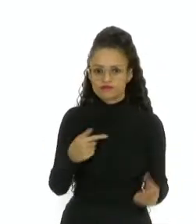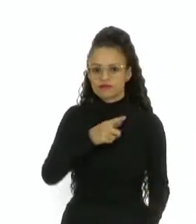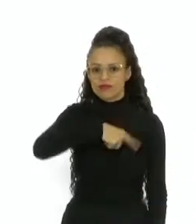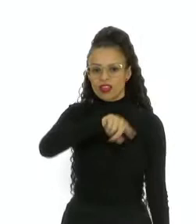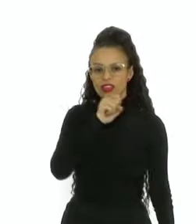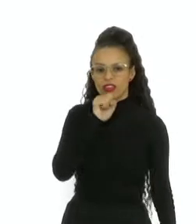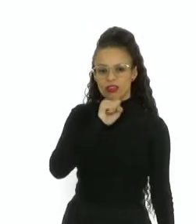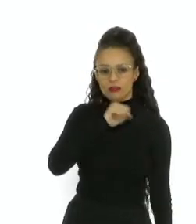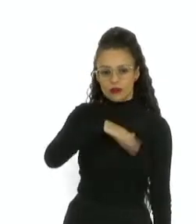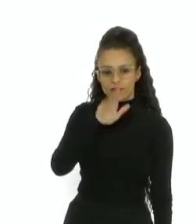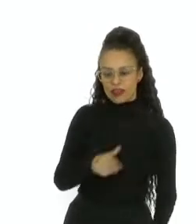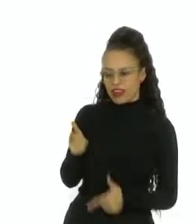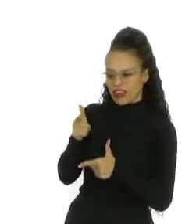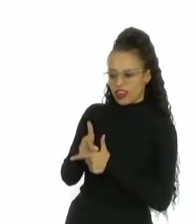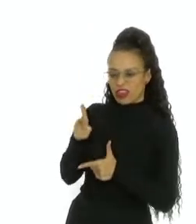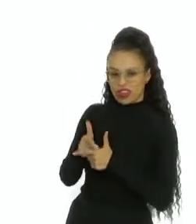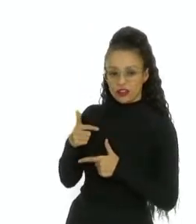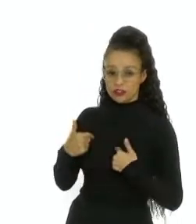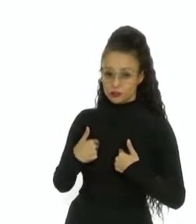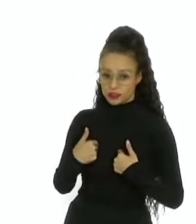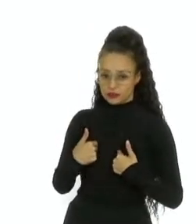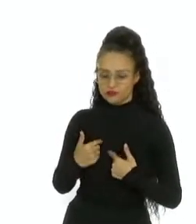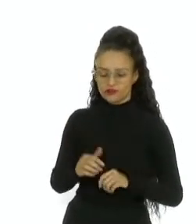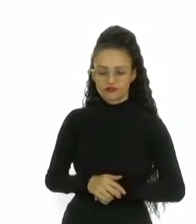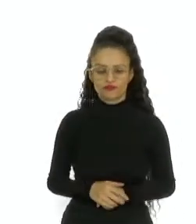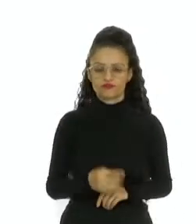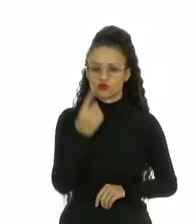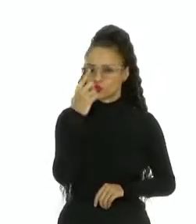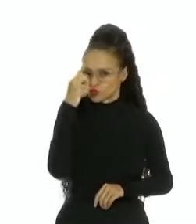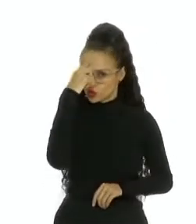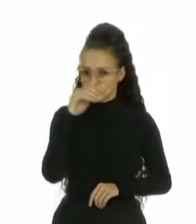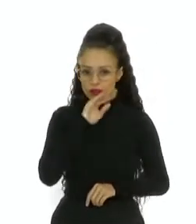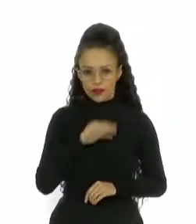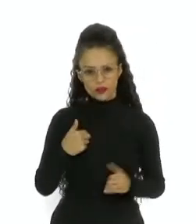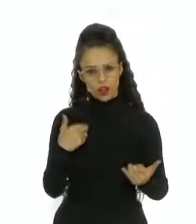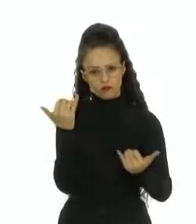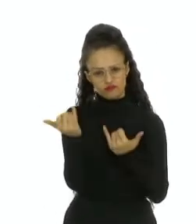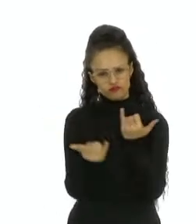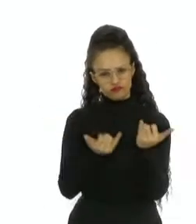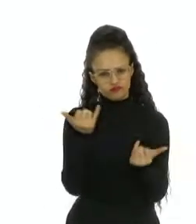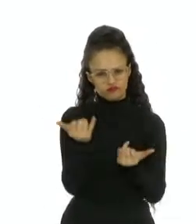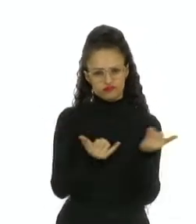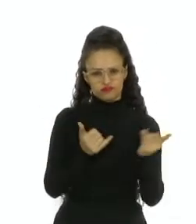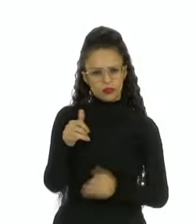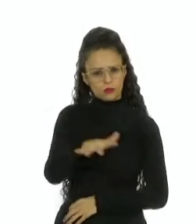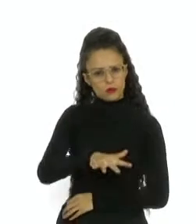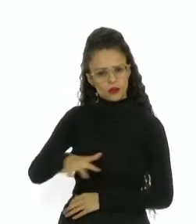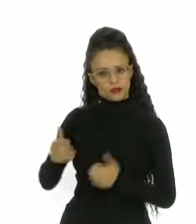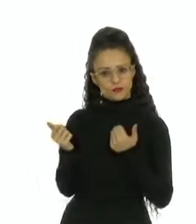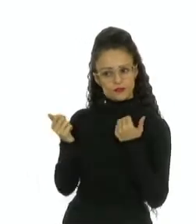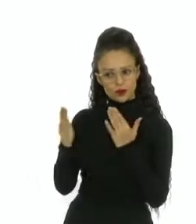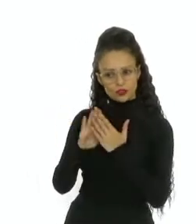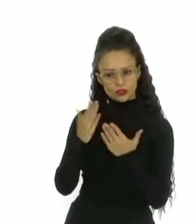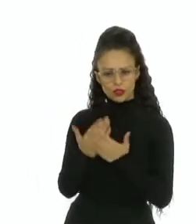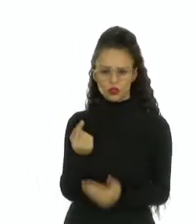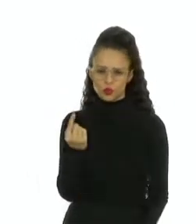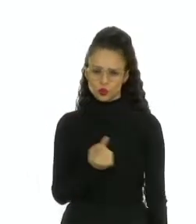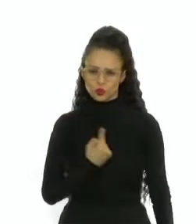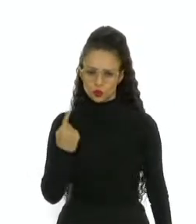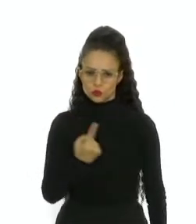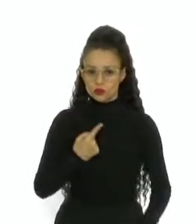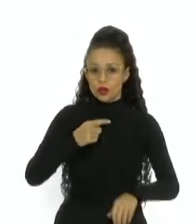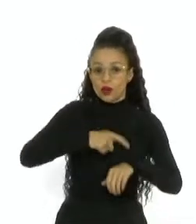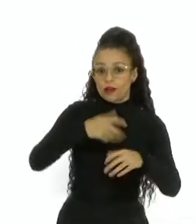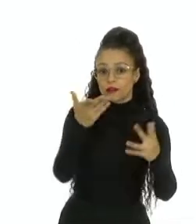velhos debochavam de mim. Uma tarde, eu brincava no pátio, sozinho. Era hora